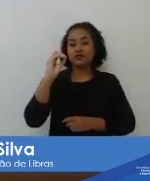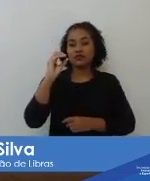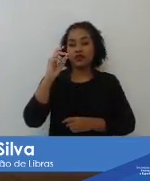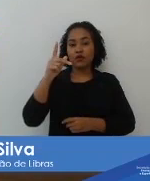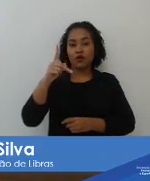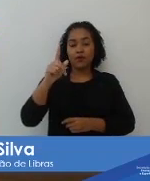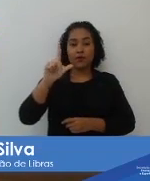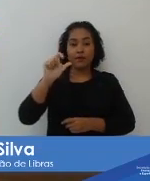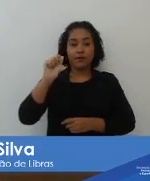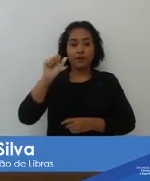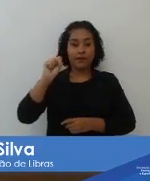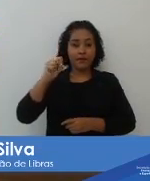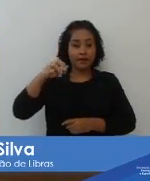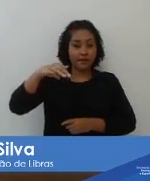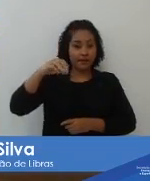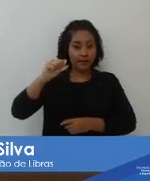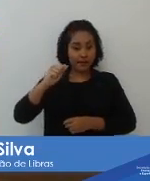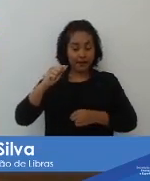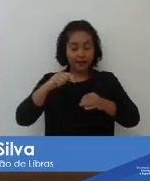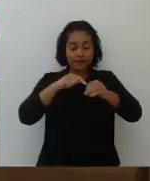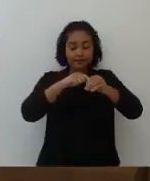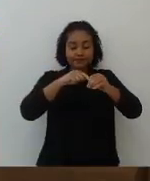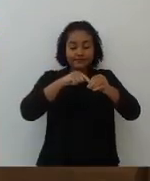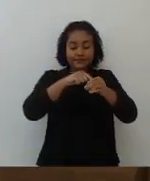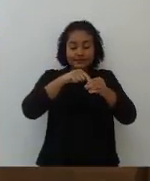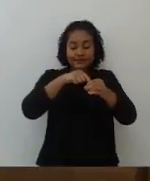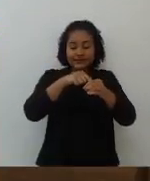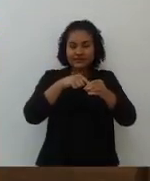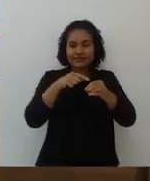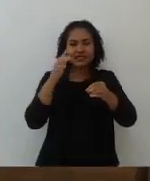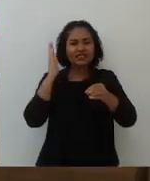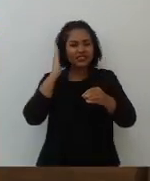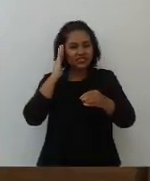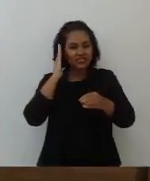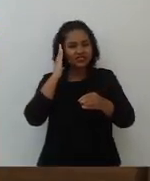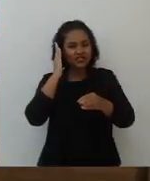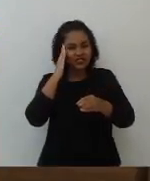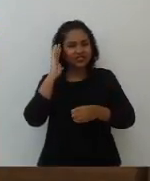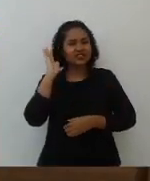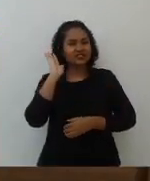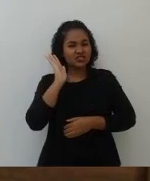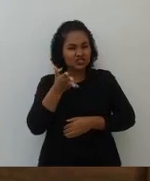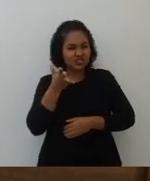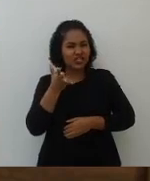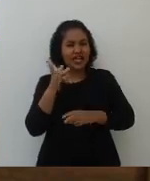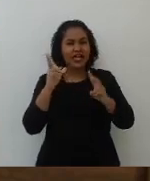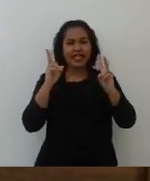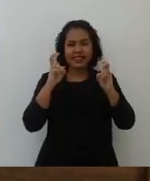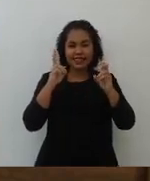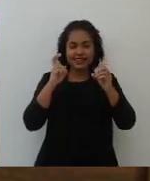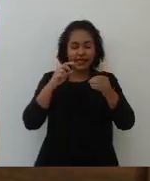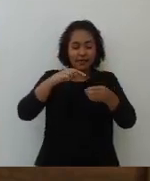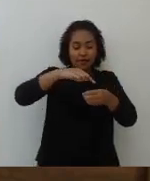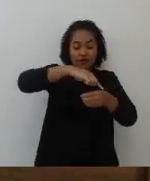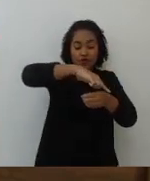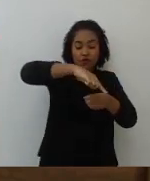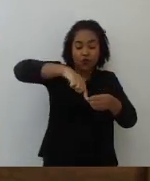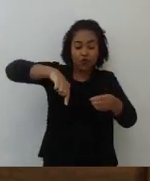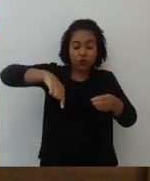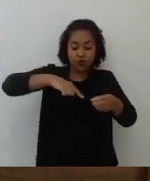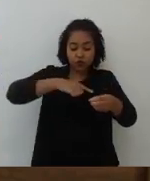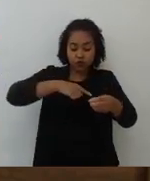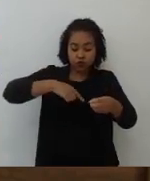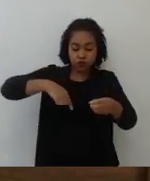célula que ela fica na parte interna. Vocês já estudaram sobre a membrana plasmática, né? Que é a